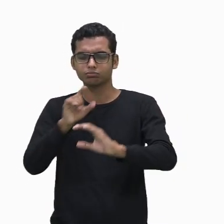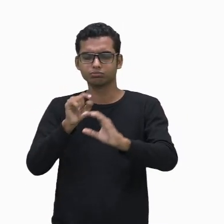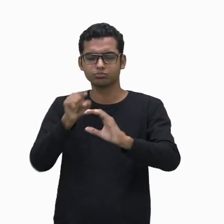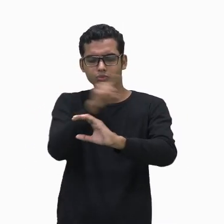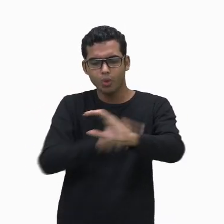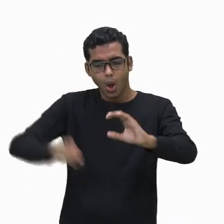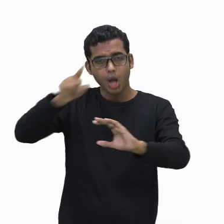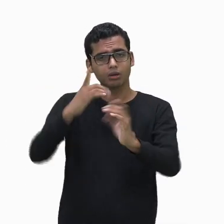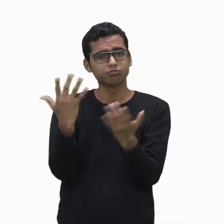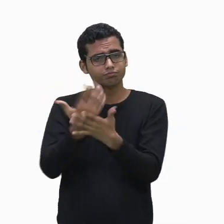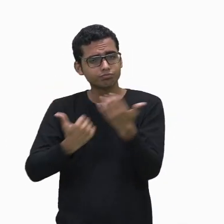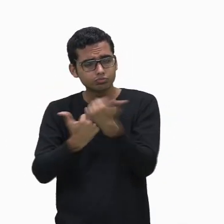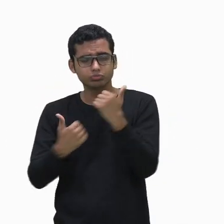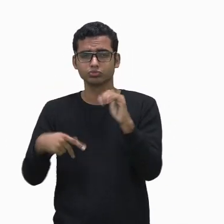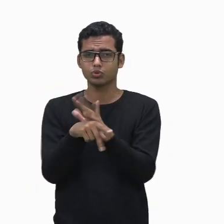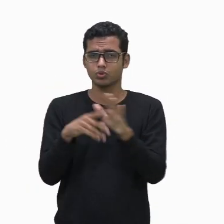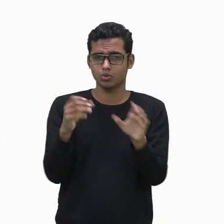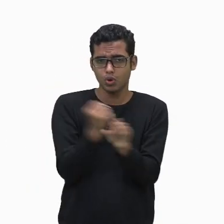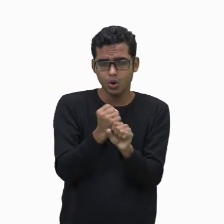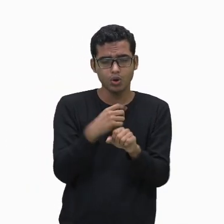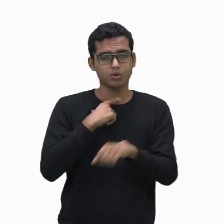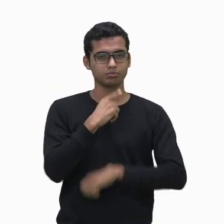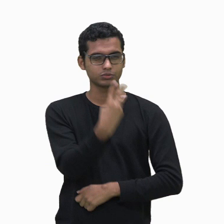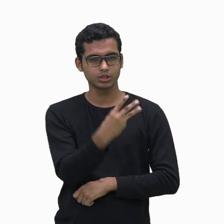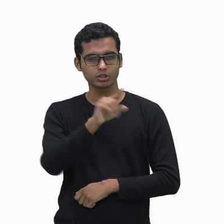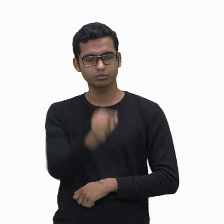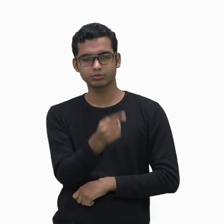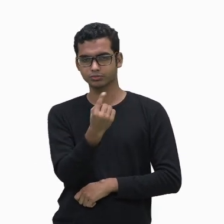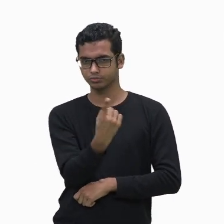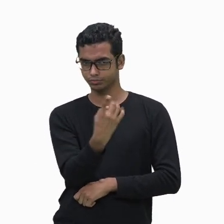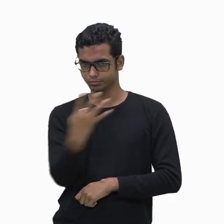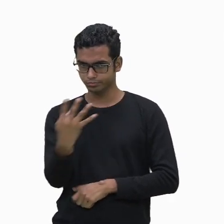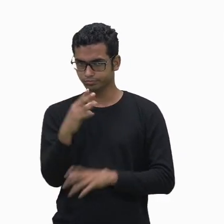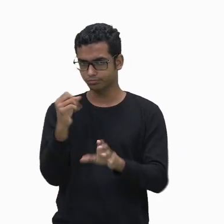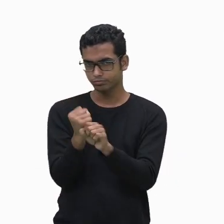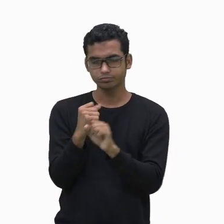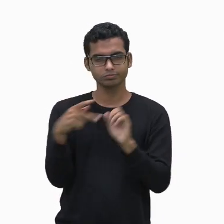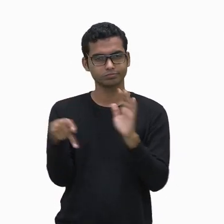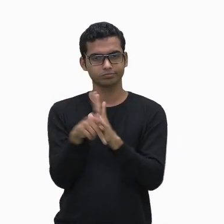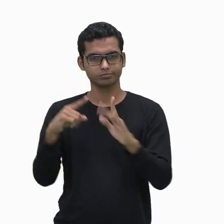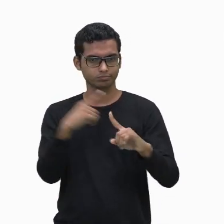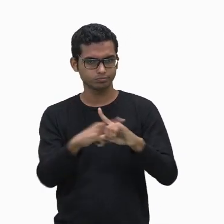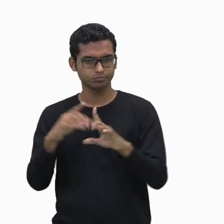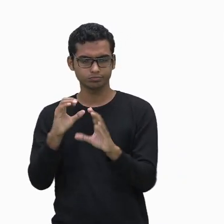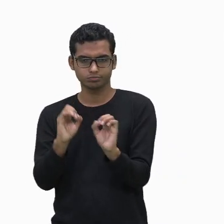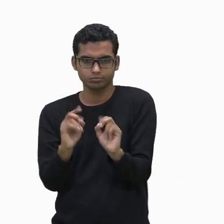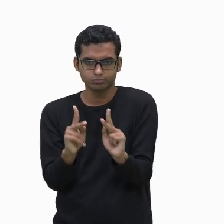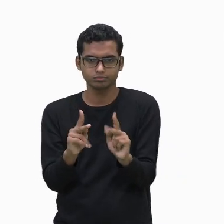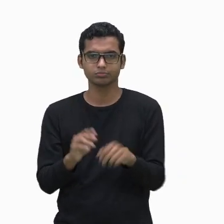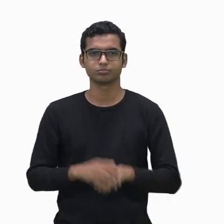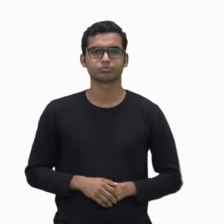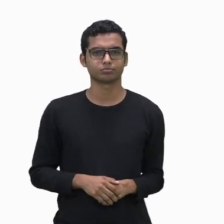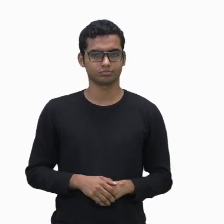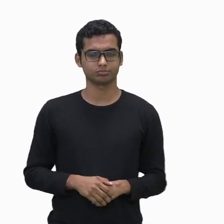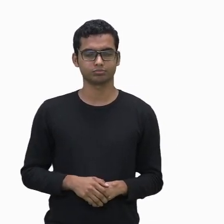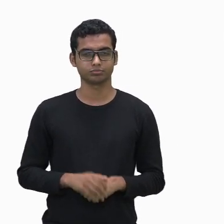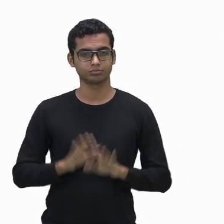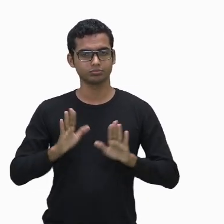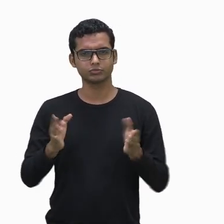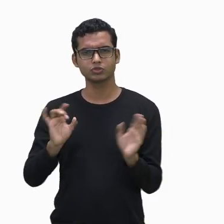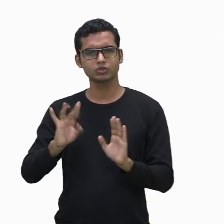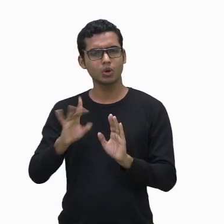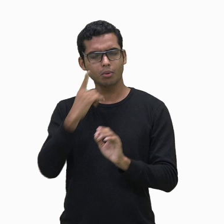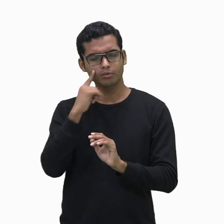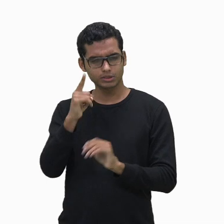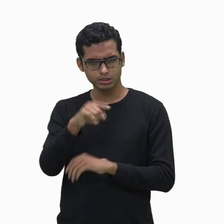substitui por 3,14, tá bom? Aqui para efeito didático, a maioria das respostas nós vamos deixar então em função de π mesmo, tá